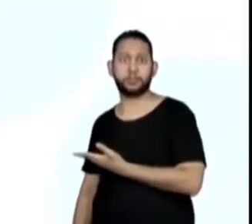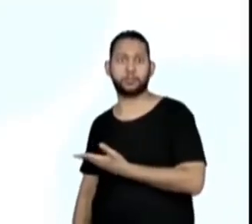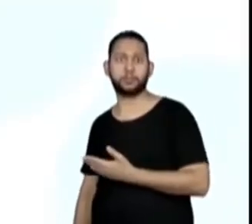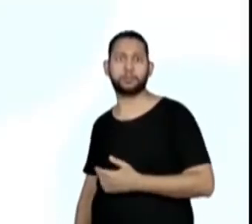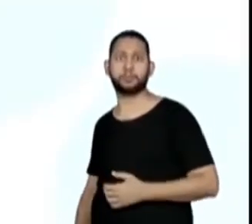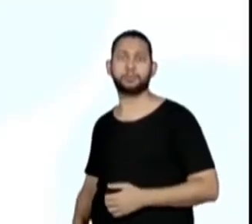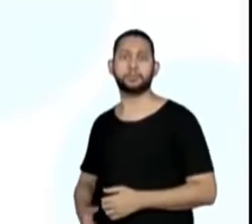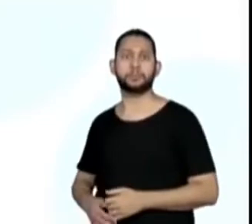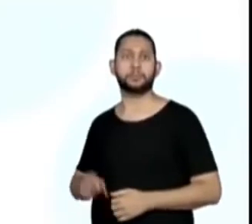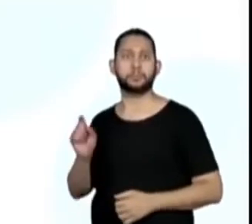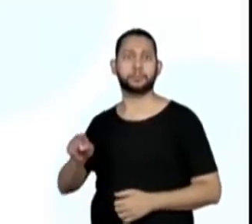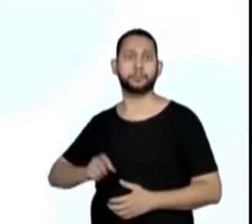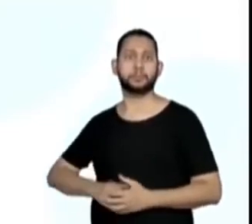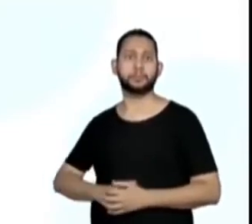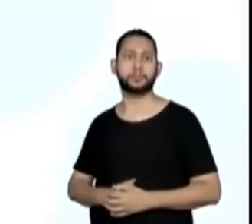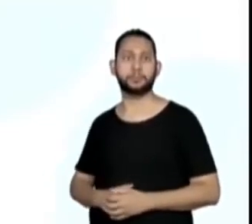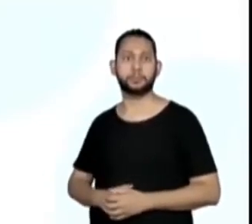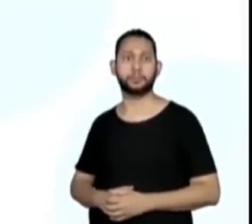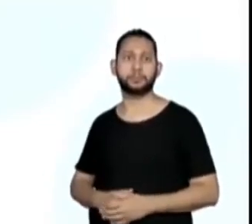lá? Avançando aqui.